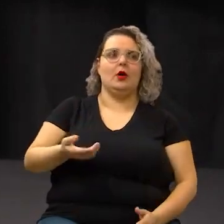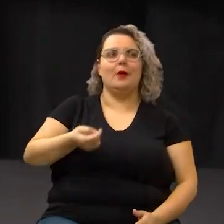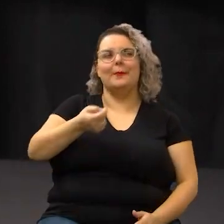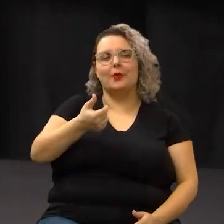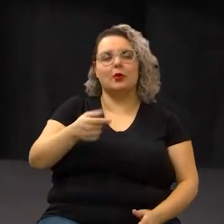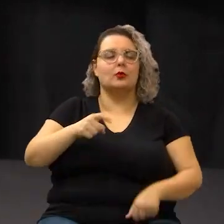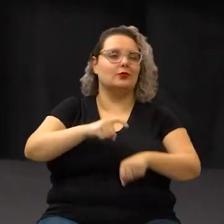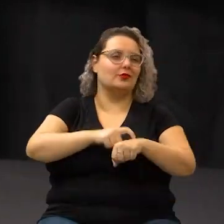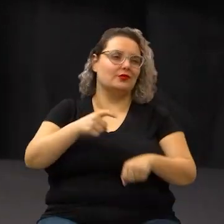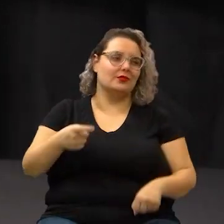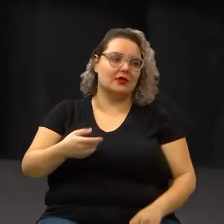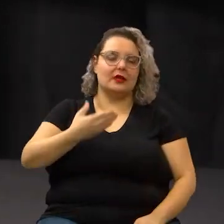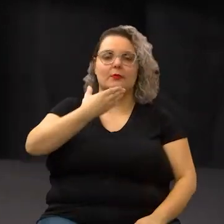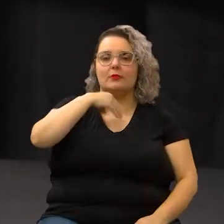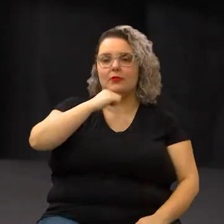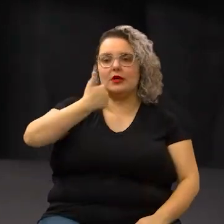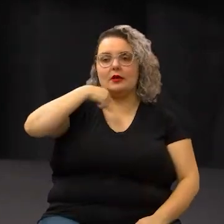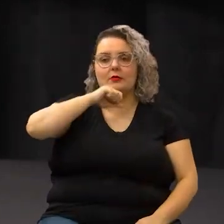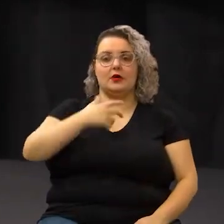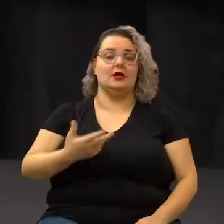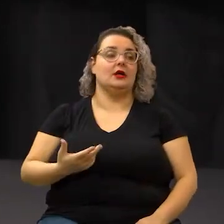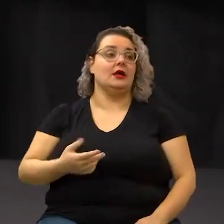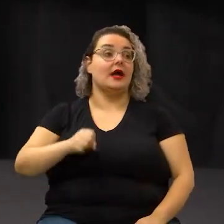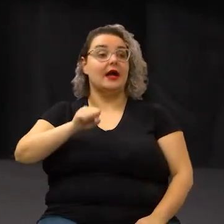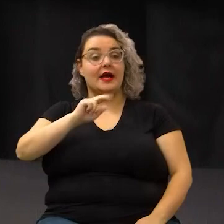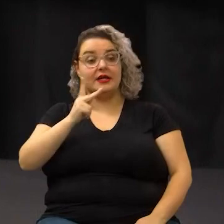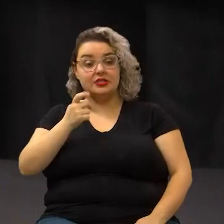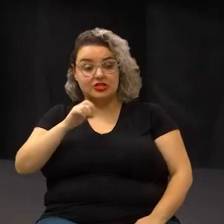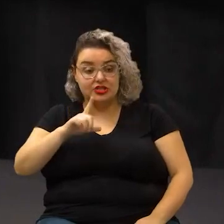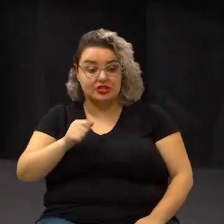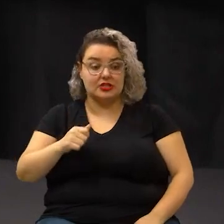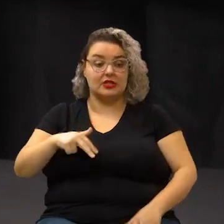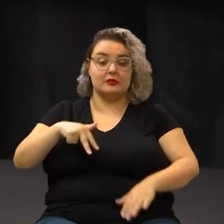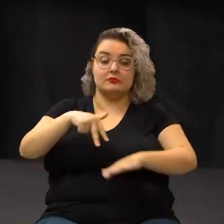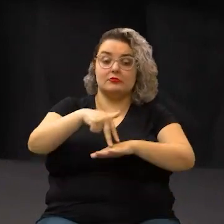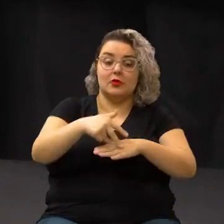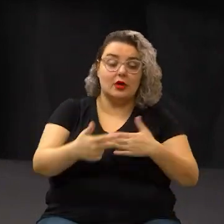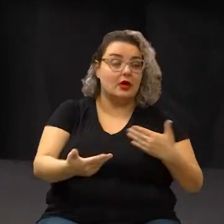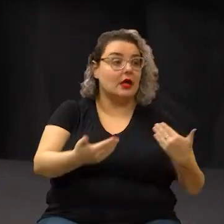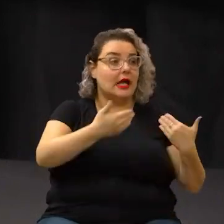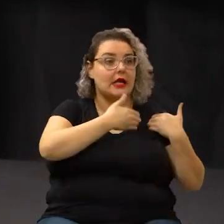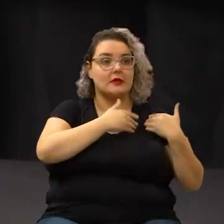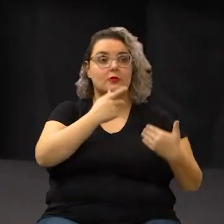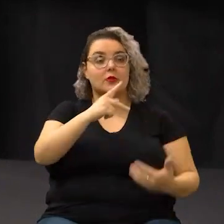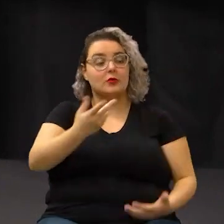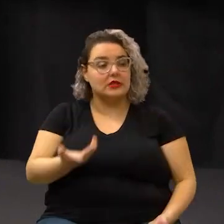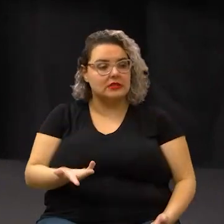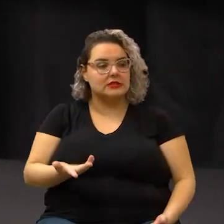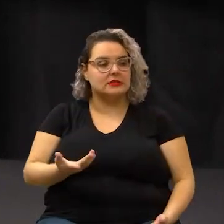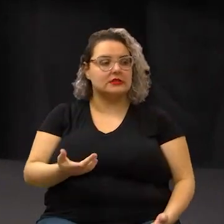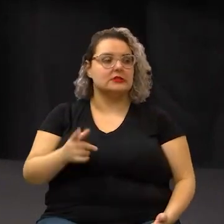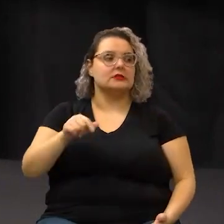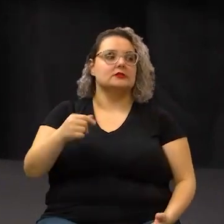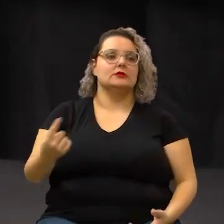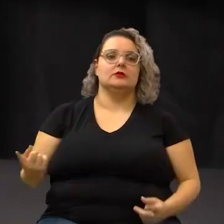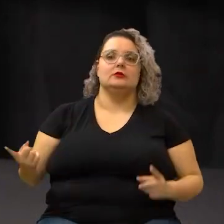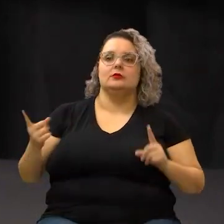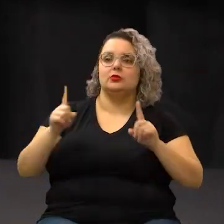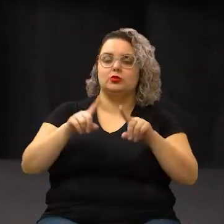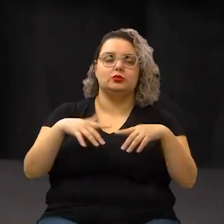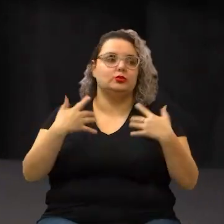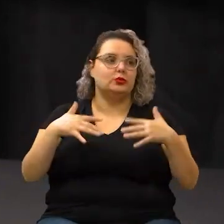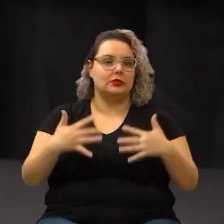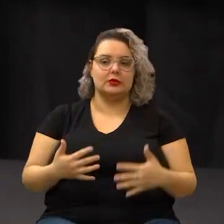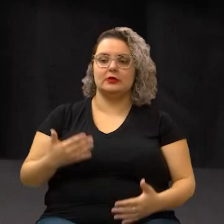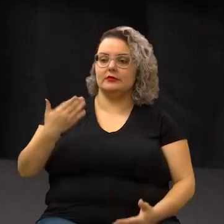tinha perdido os pais, a Sheila tinha assumido esse papel de responsável por você, e aí